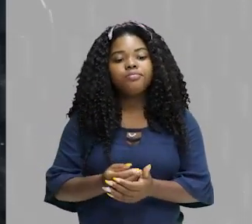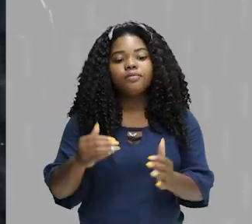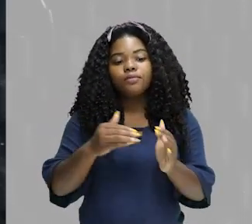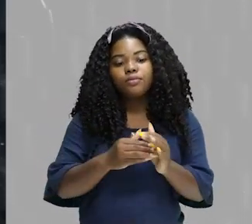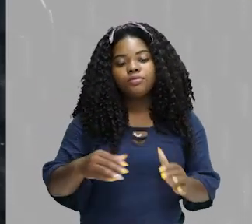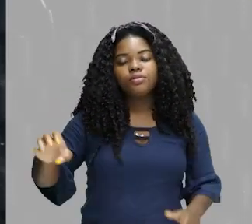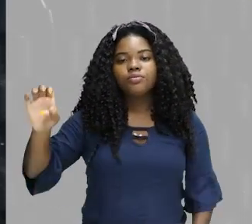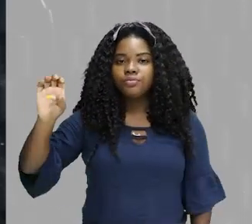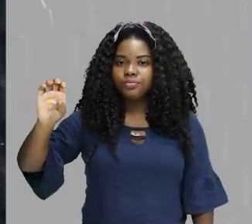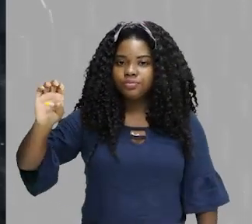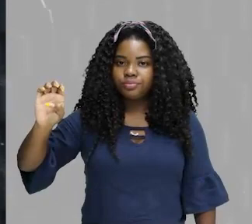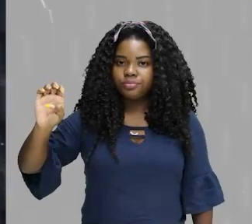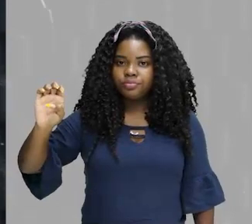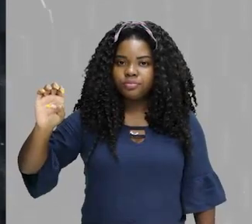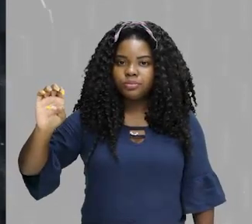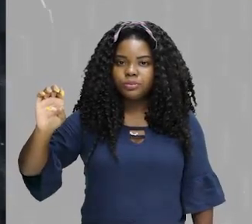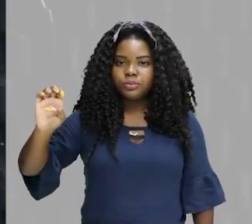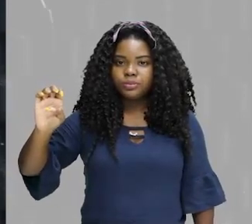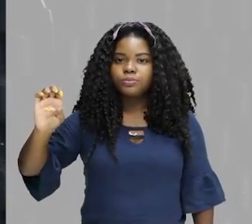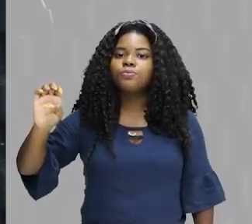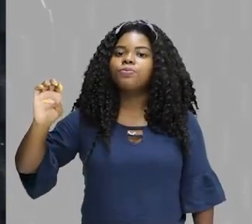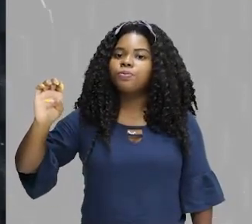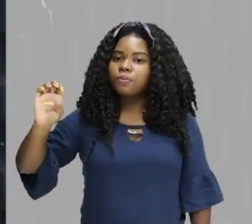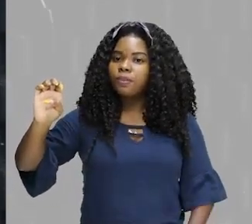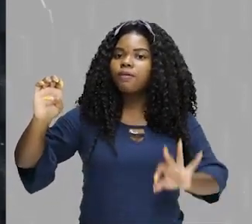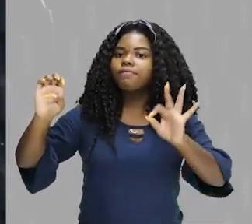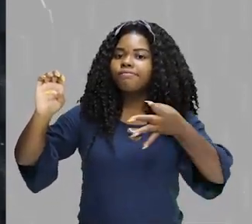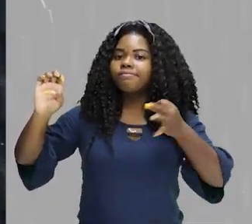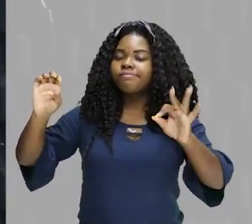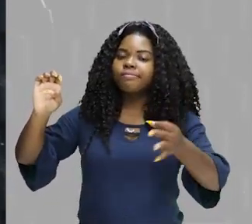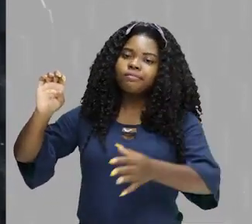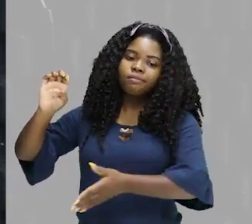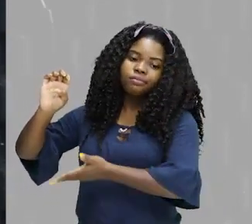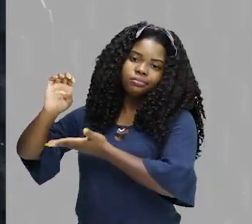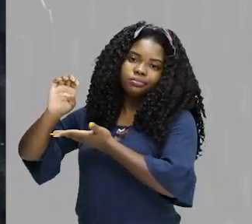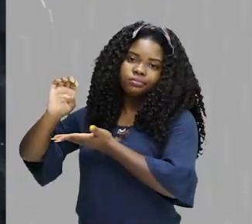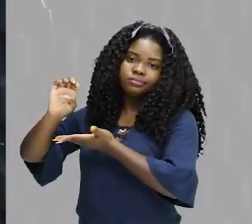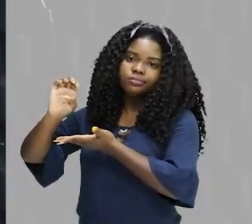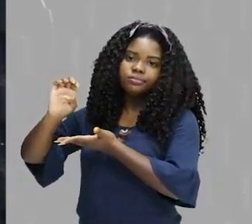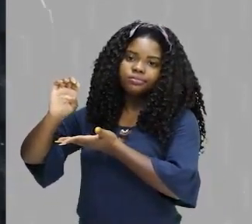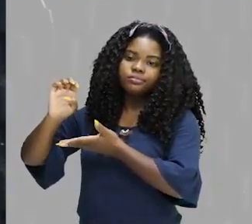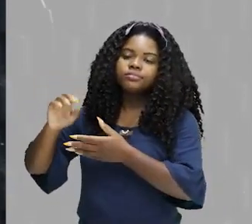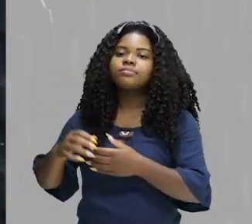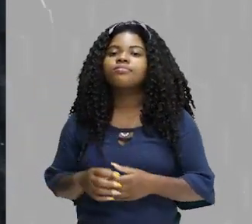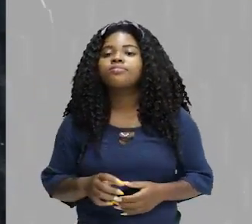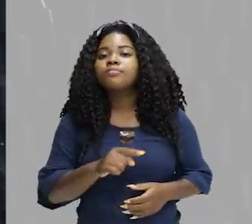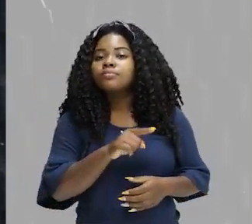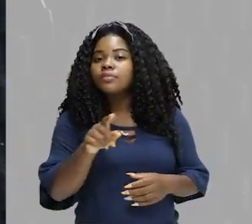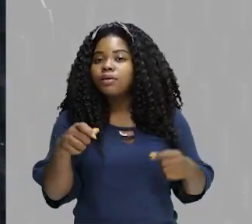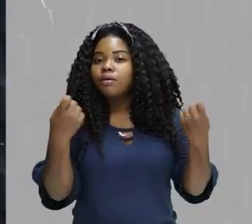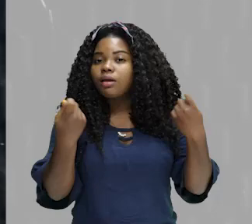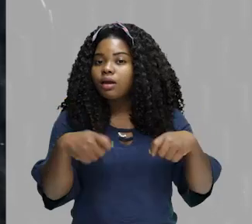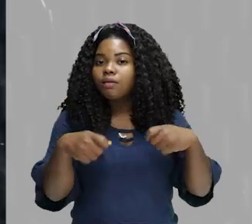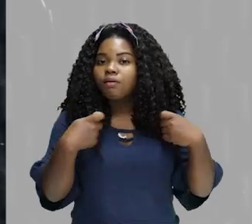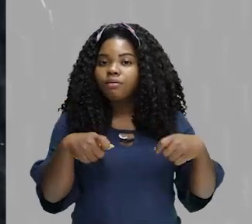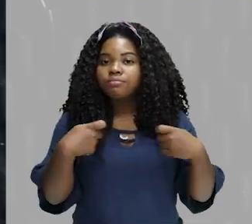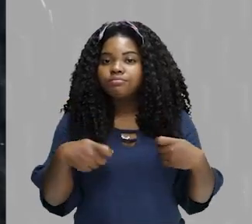aqui o milho e o arroz. O milho e o arroz são plantas monocotiledôneas, pessoal. Então, vocês